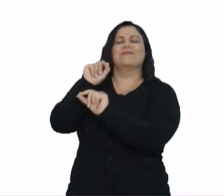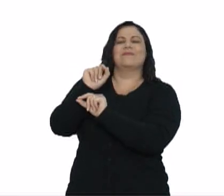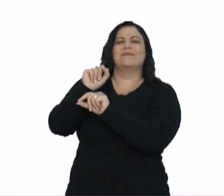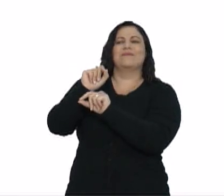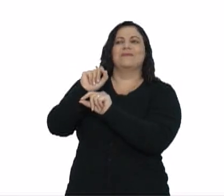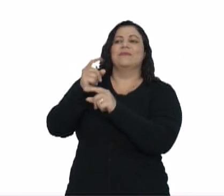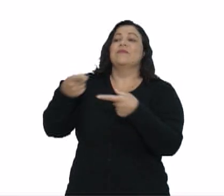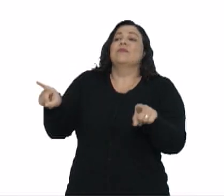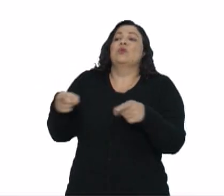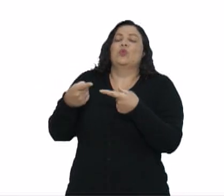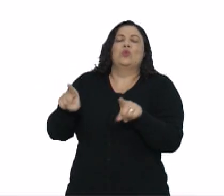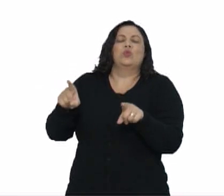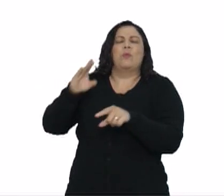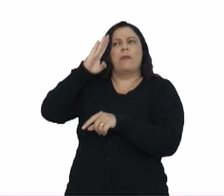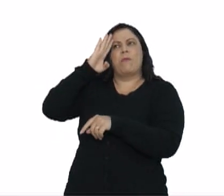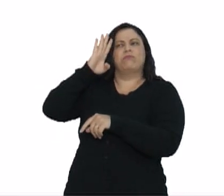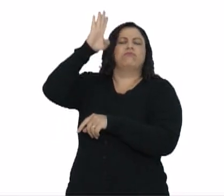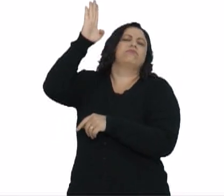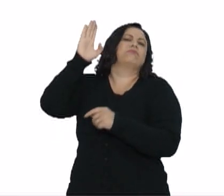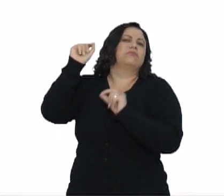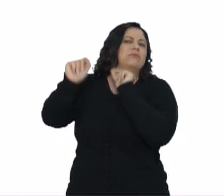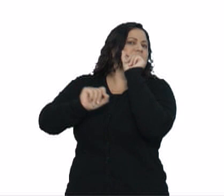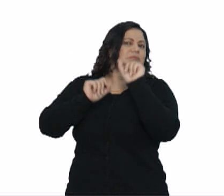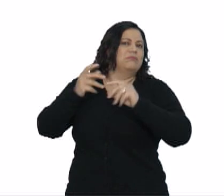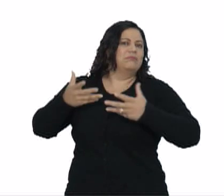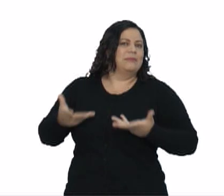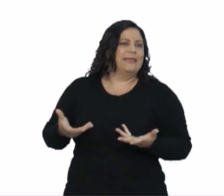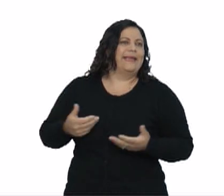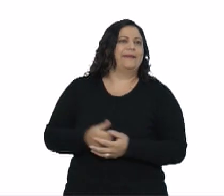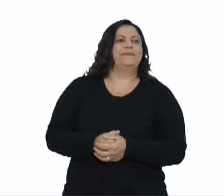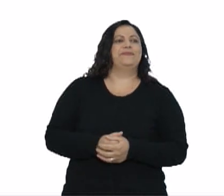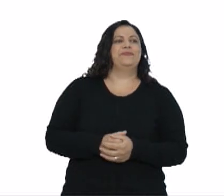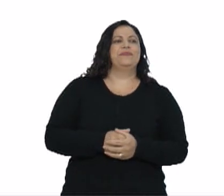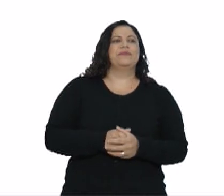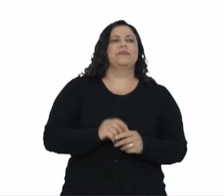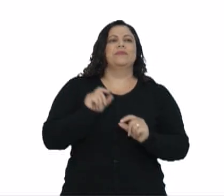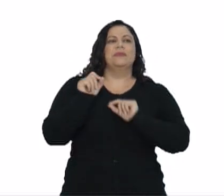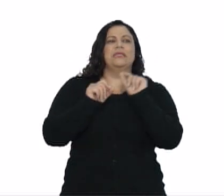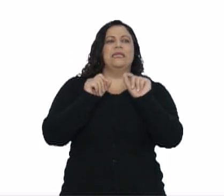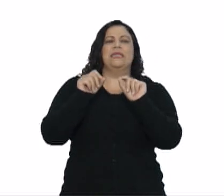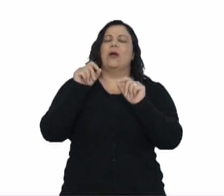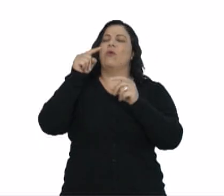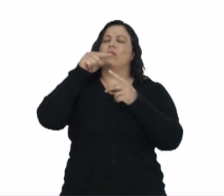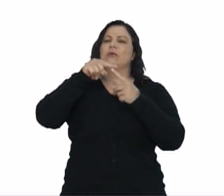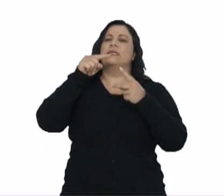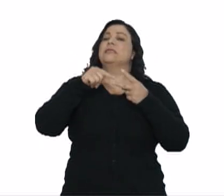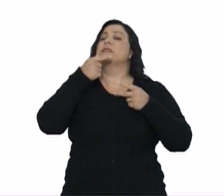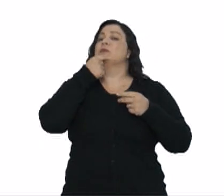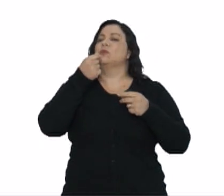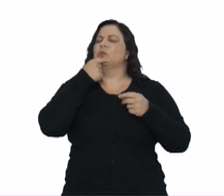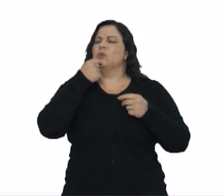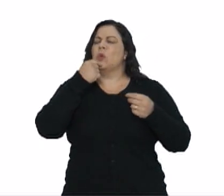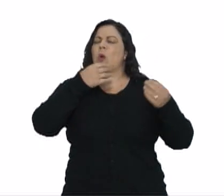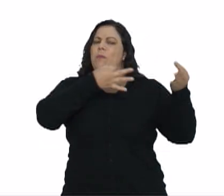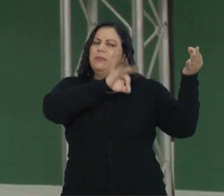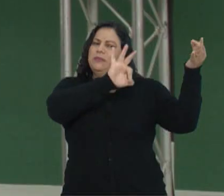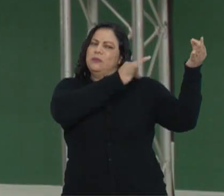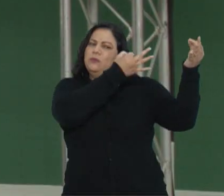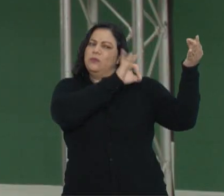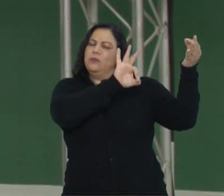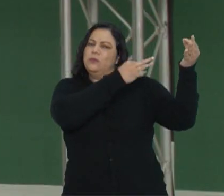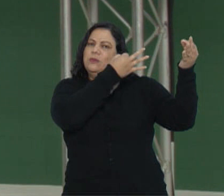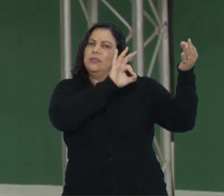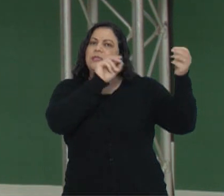musical. Bach e Dietrich foram os maiores no órgão, Vivaldi e Corelli no violino. Estamos falando de